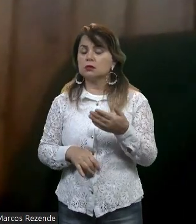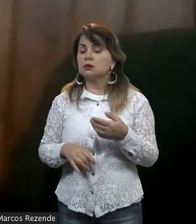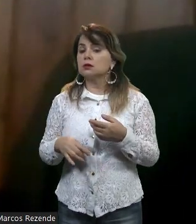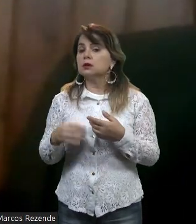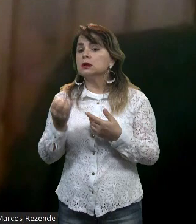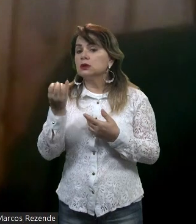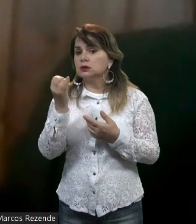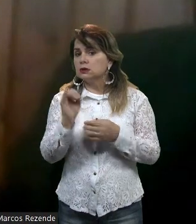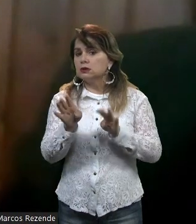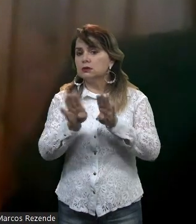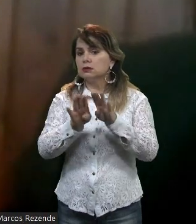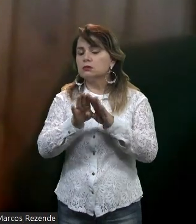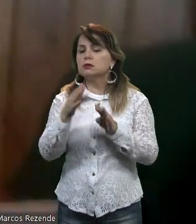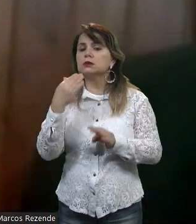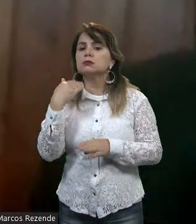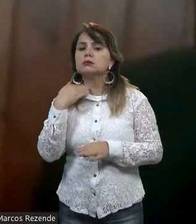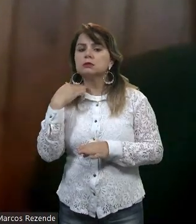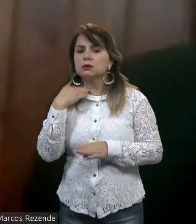vão